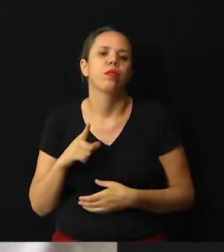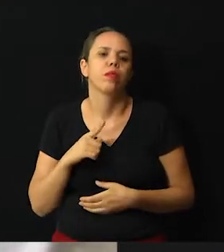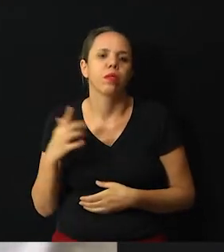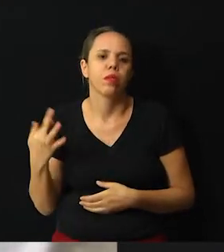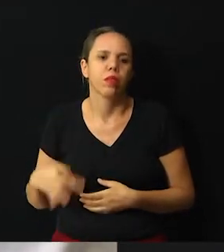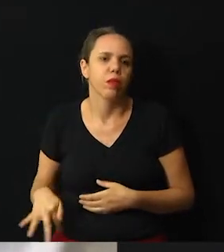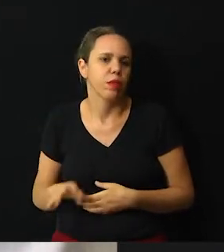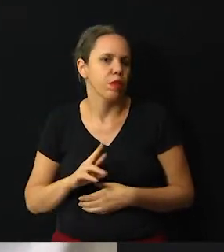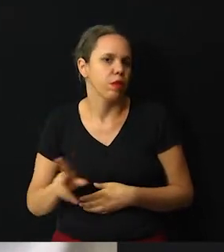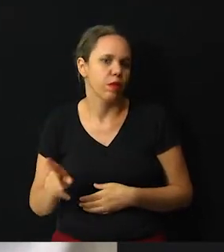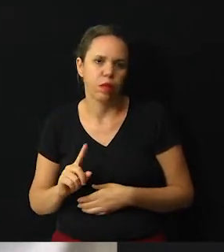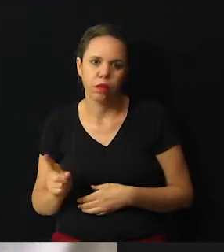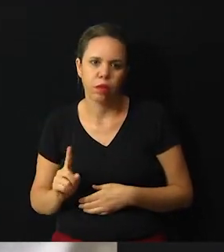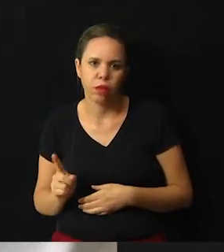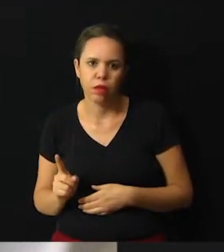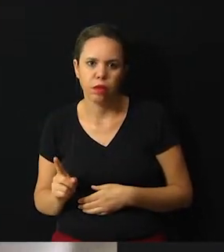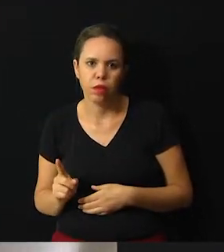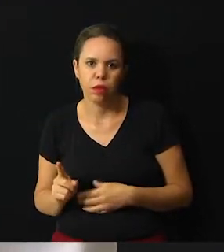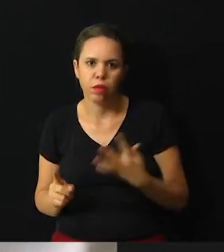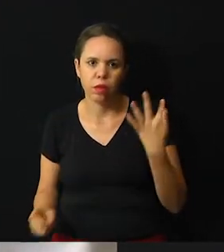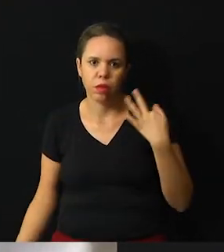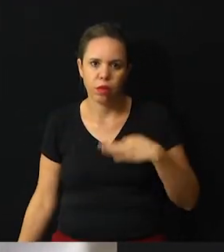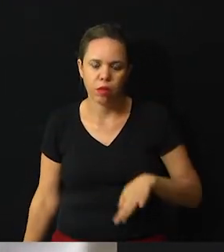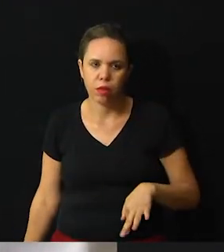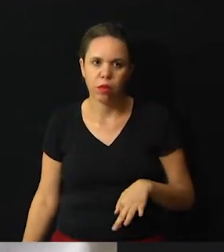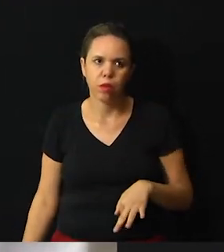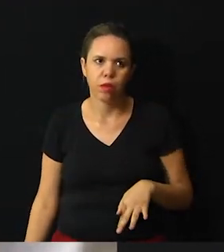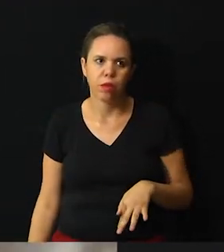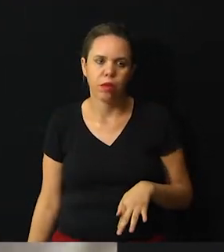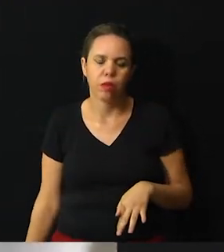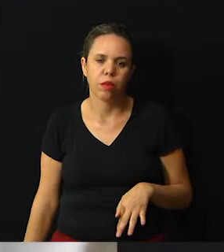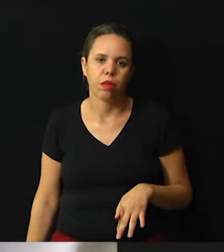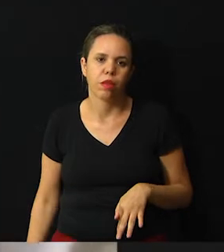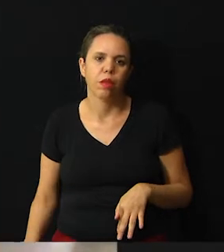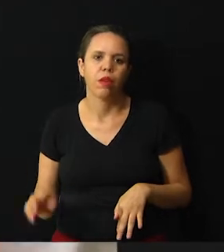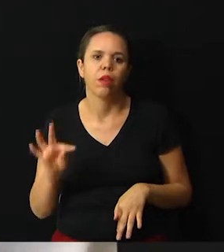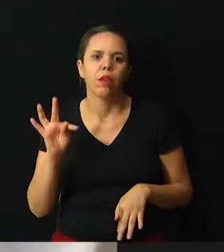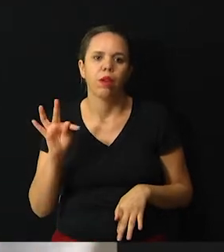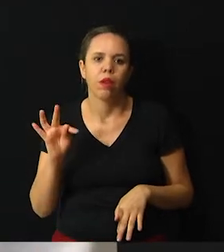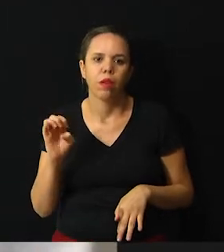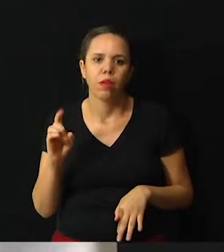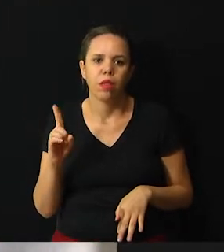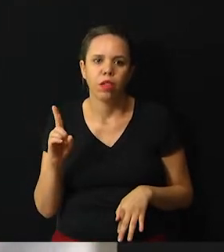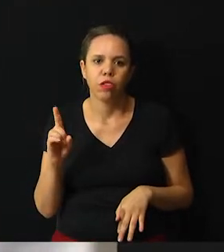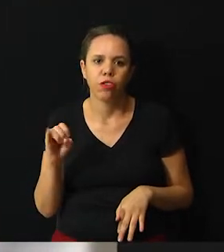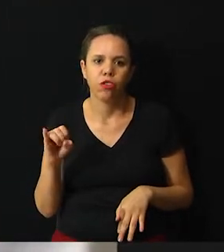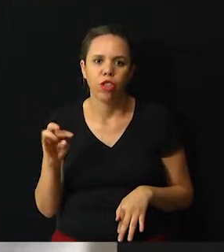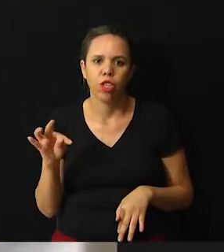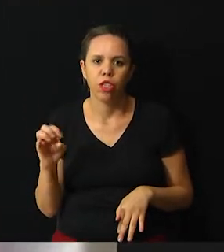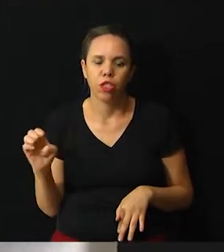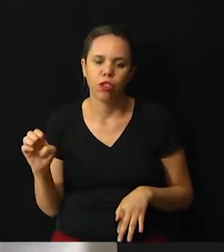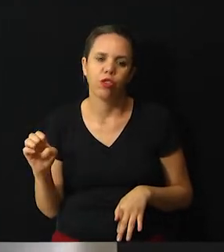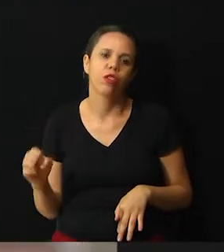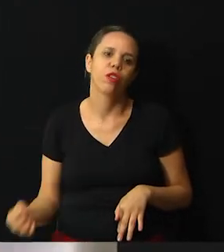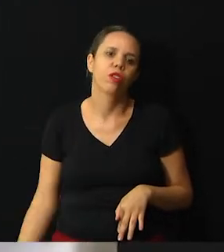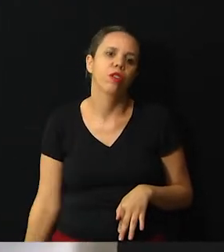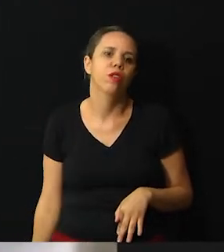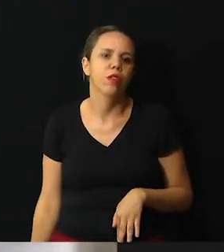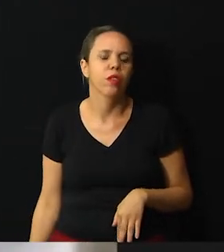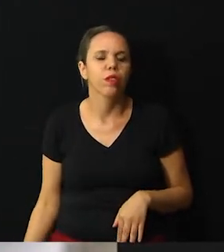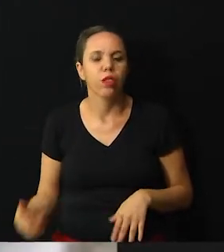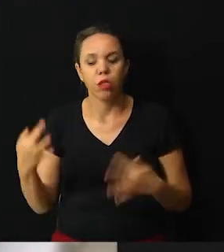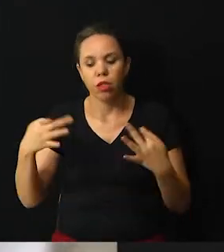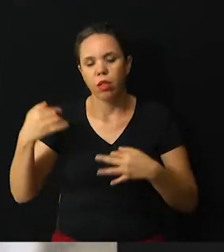dor localizada, não é fibromialgia. Daí você pode ter uma dor chamada uma tendinite, uma chamada dor miofacial, que a dor miofacial é uma